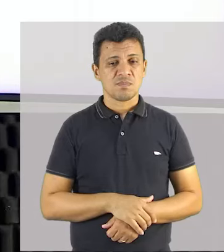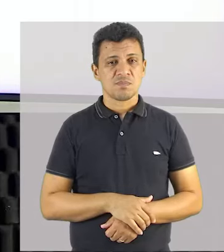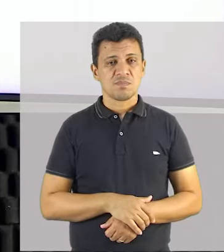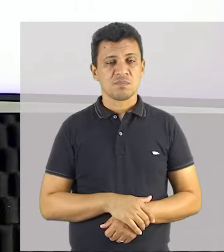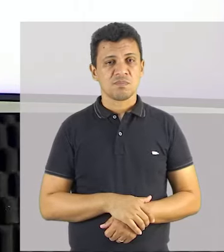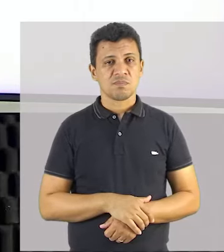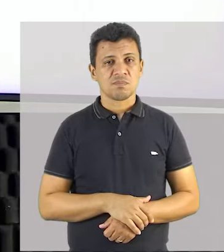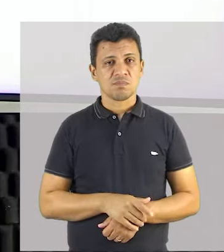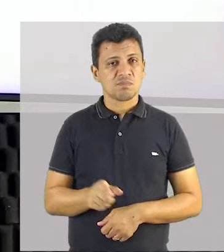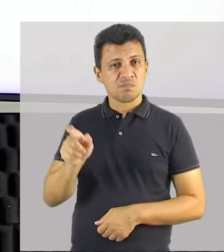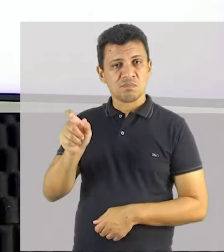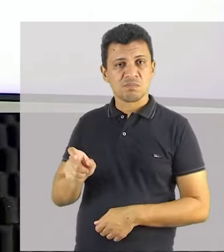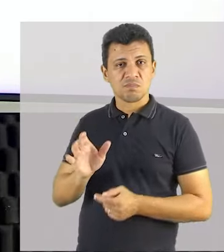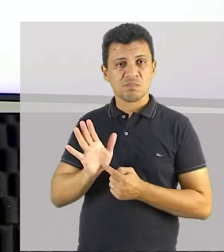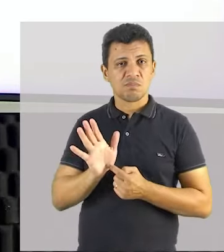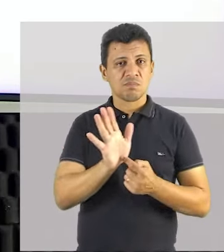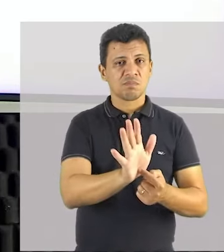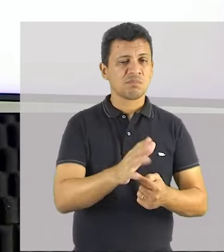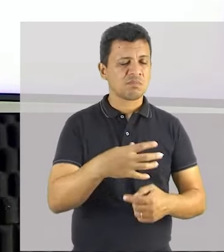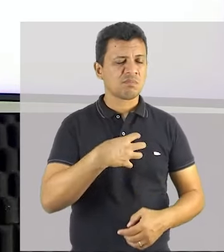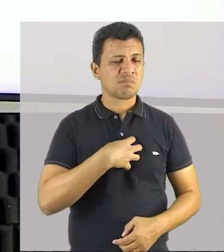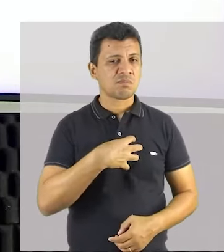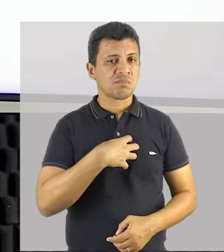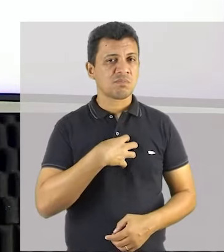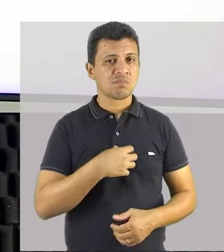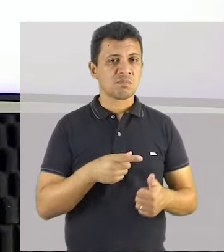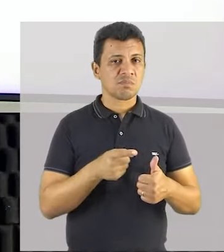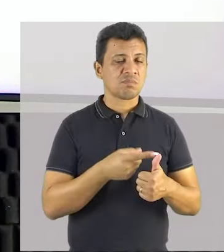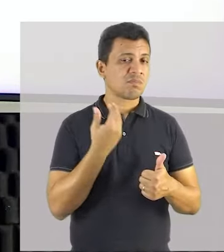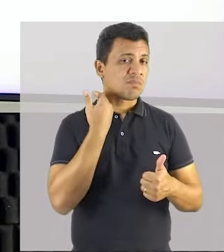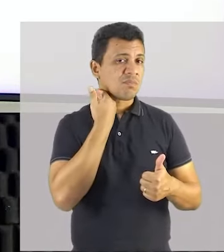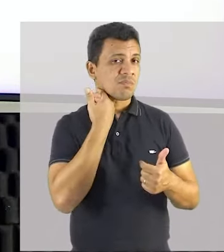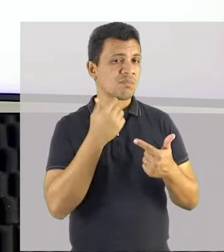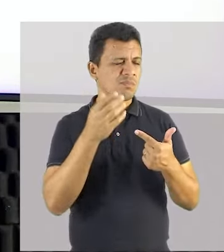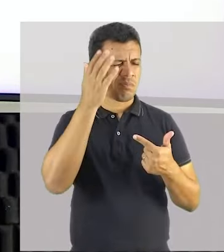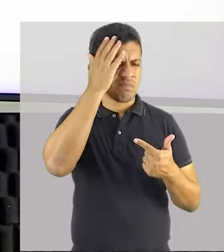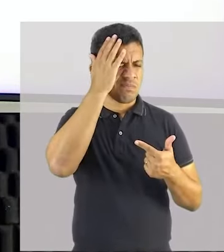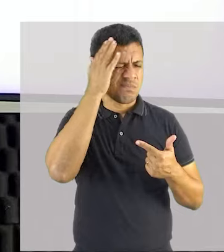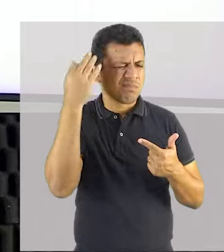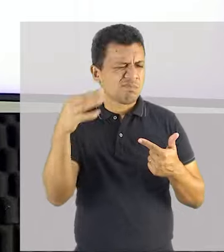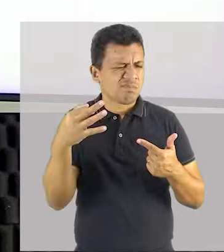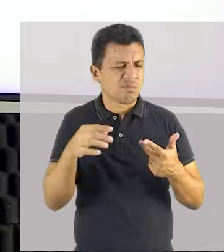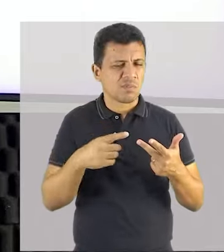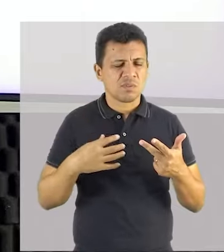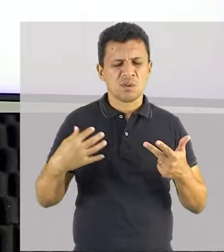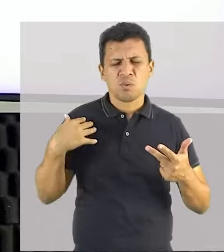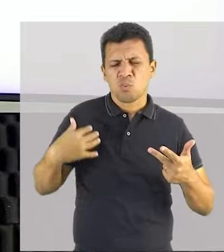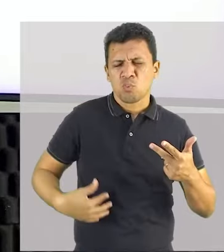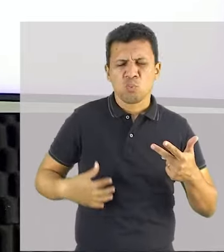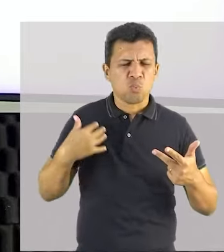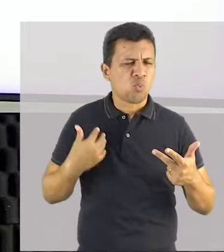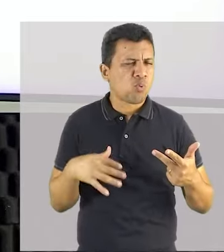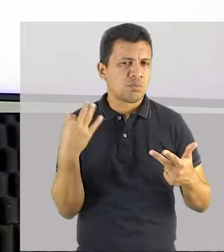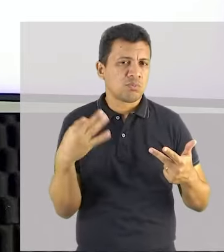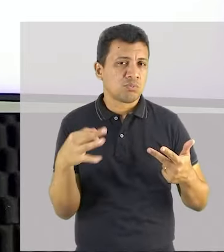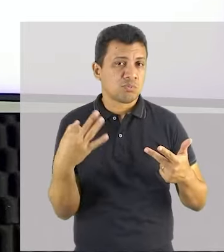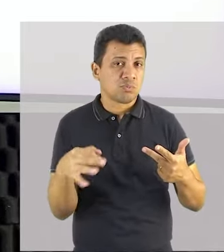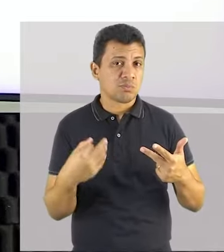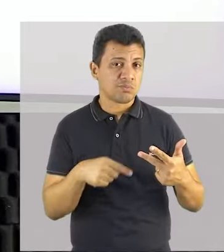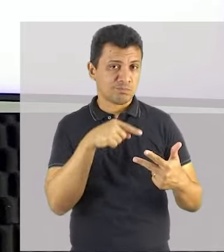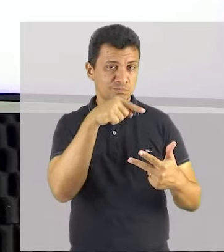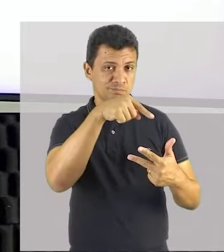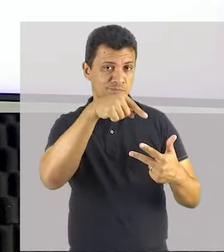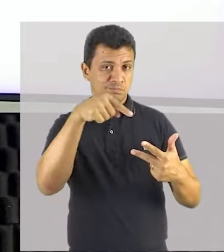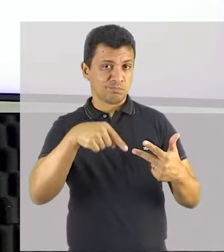ele apresenta os seguintes sintomas vamos lá febre dor de cabeça e dores musculares então a gente esses